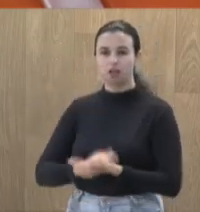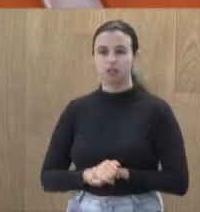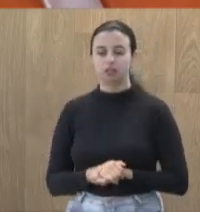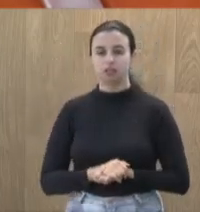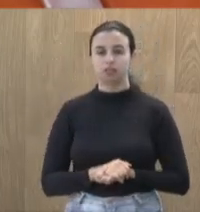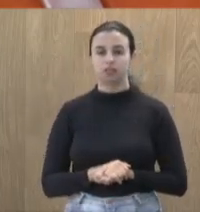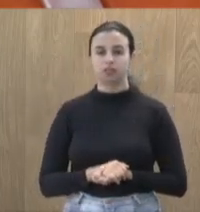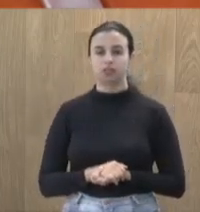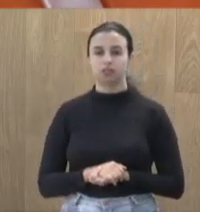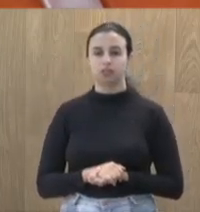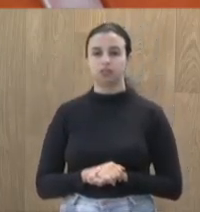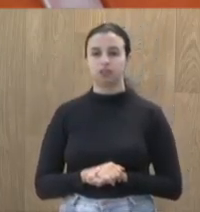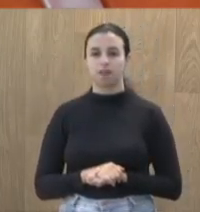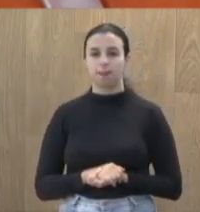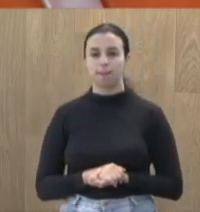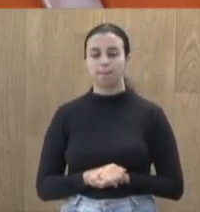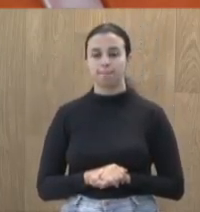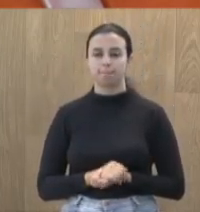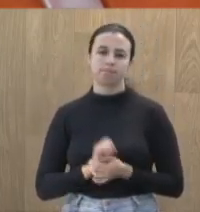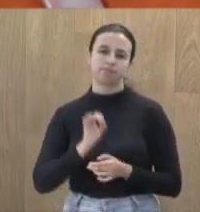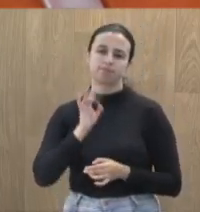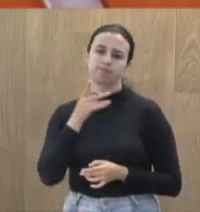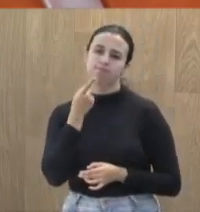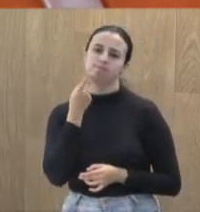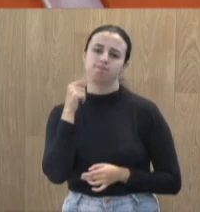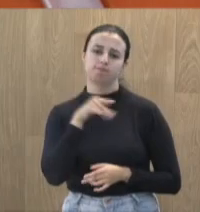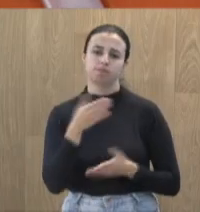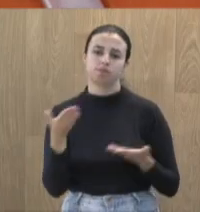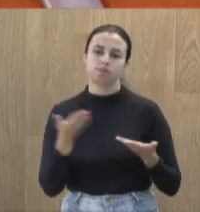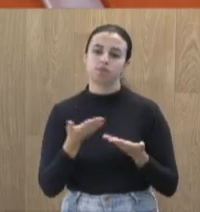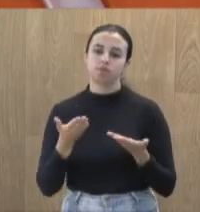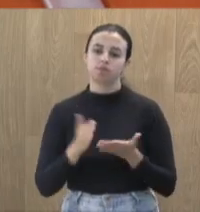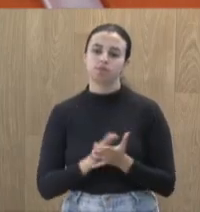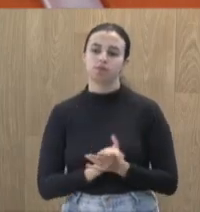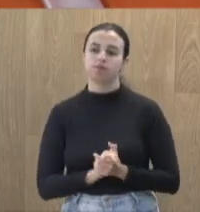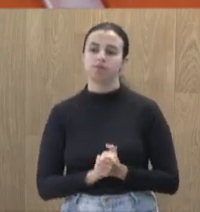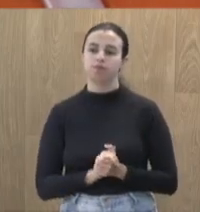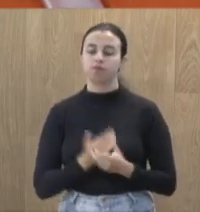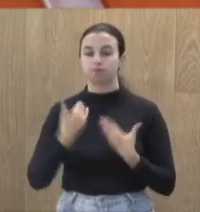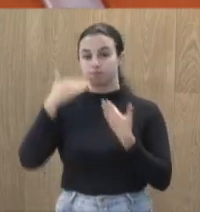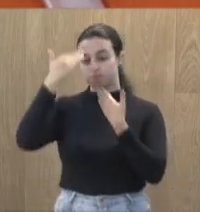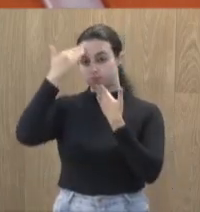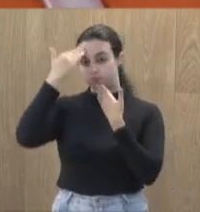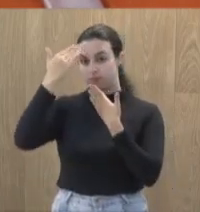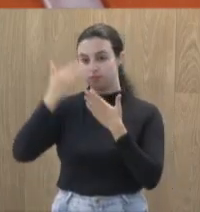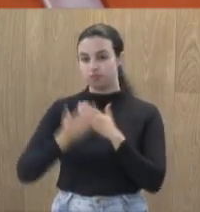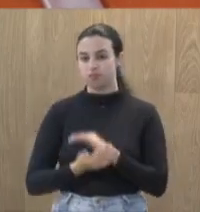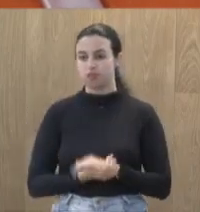Por hoje é só. Me dou por satisfeito. Muito obrigado.